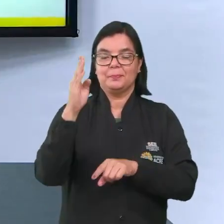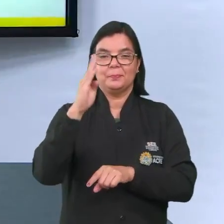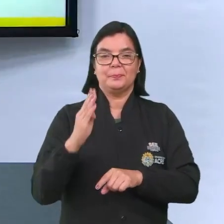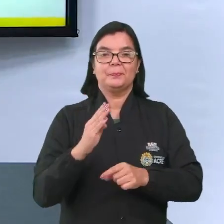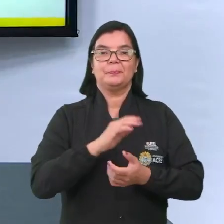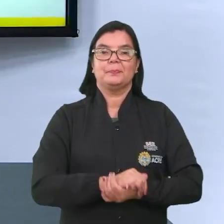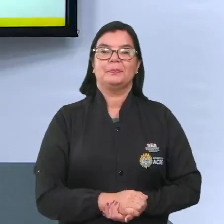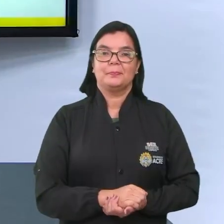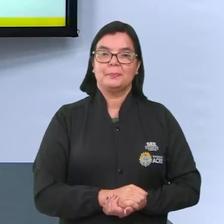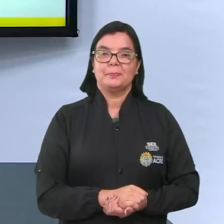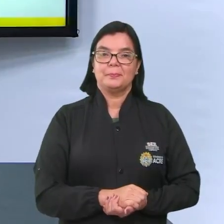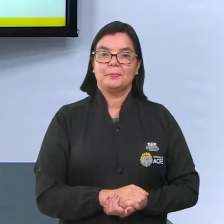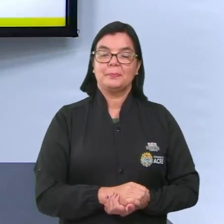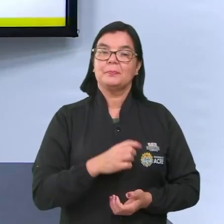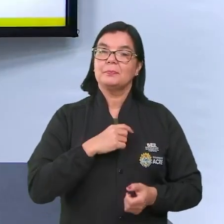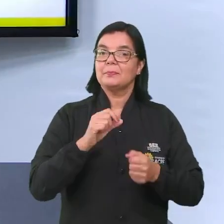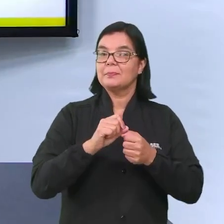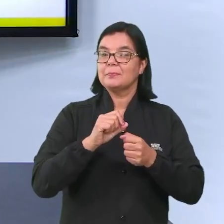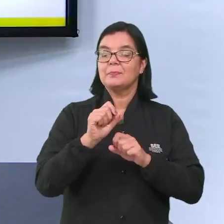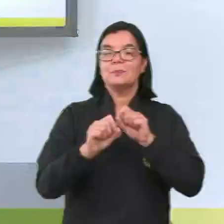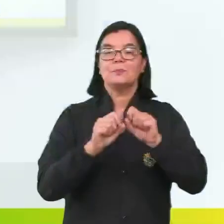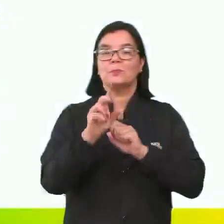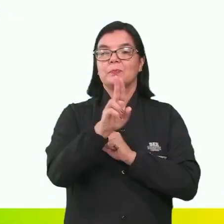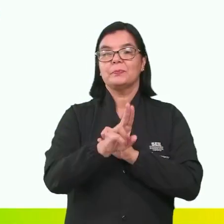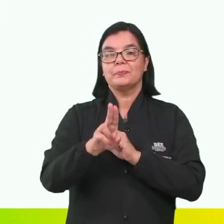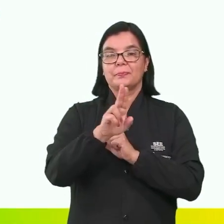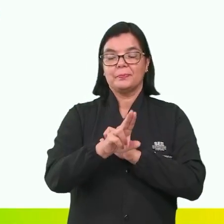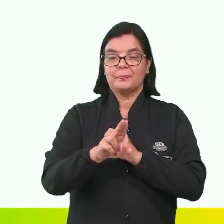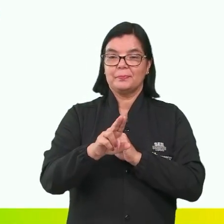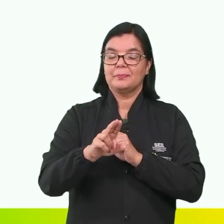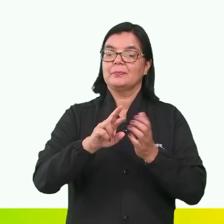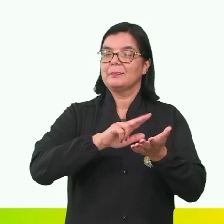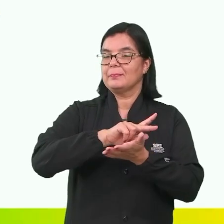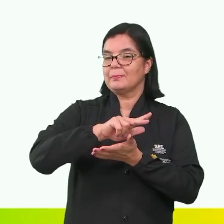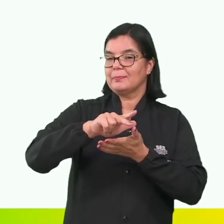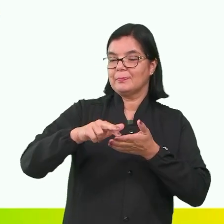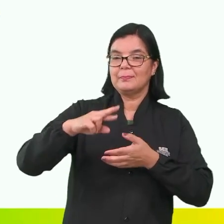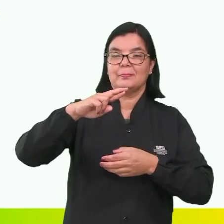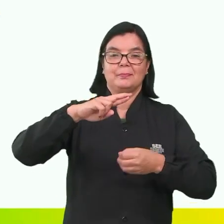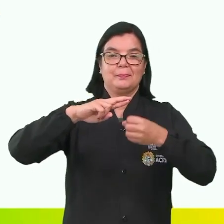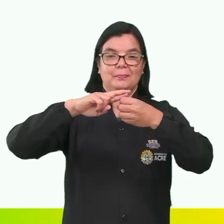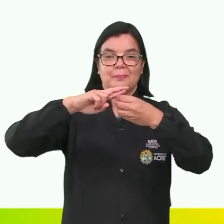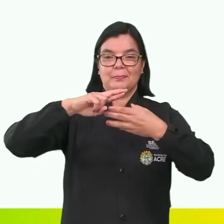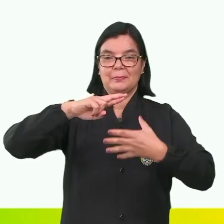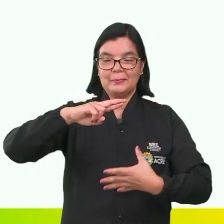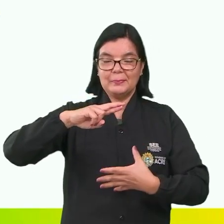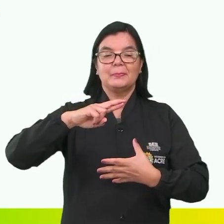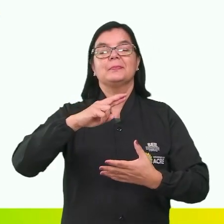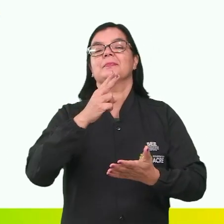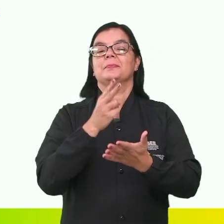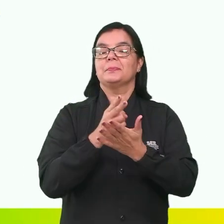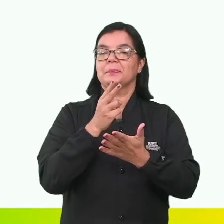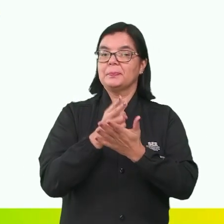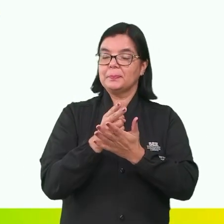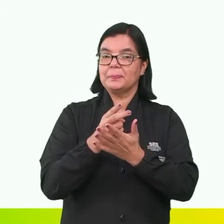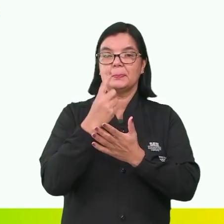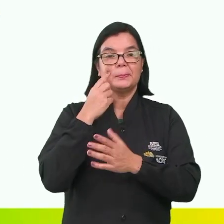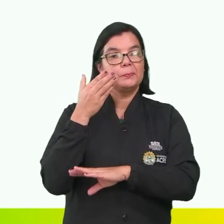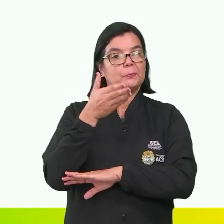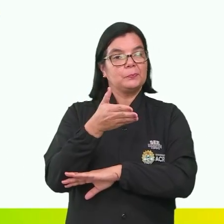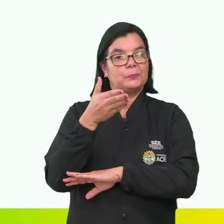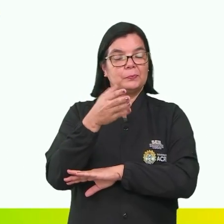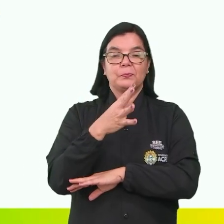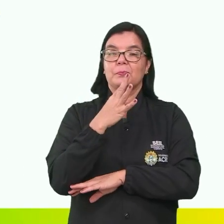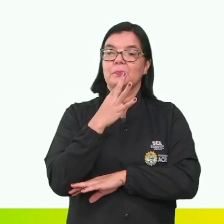Brasil. Para a gente produzir essa aula, a gente usou várias referências que vocês podem estar sempre acessando